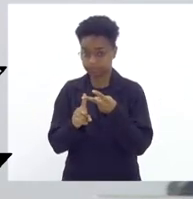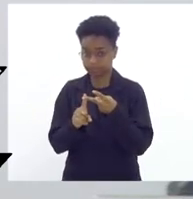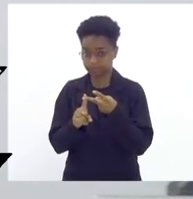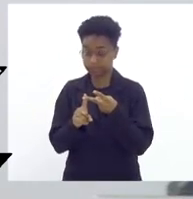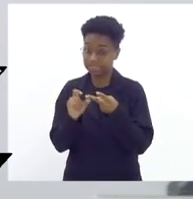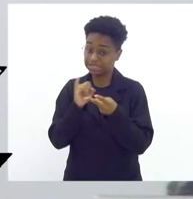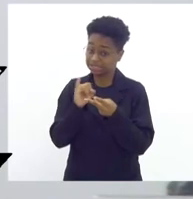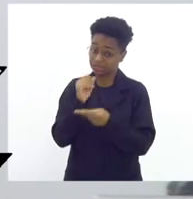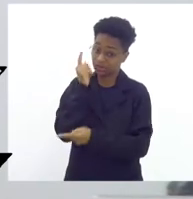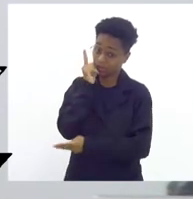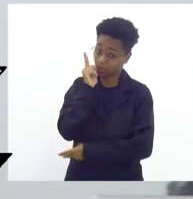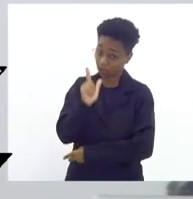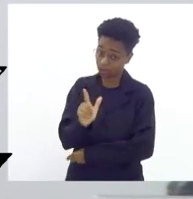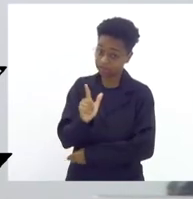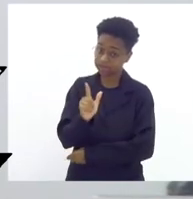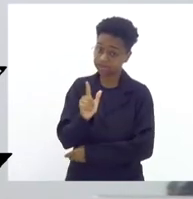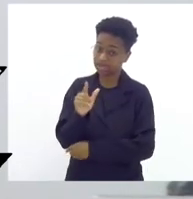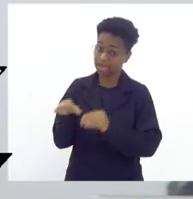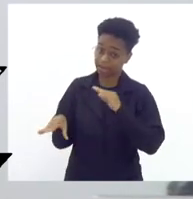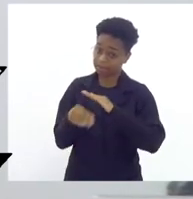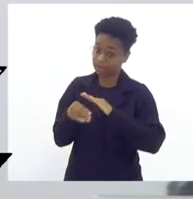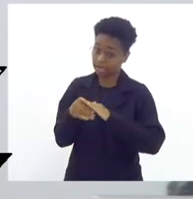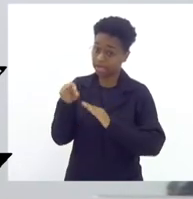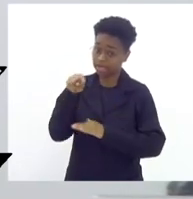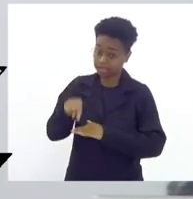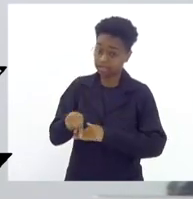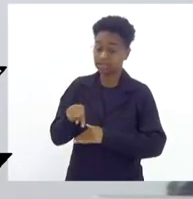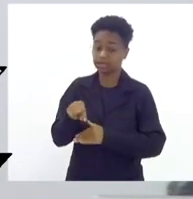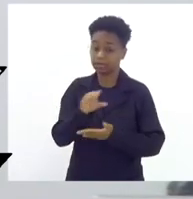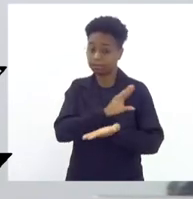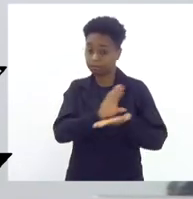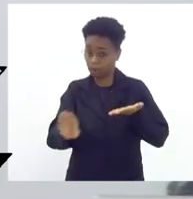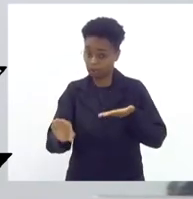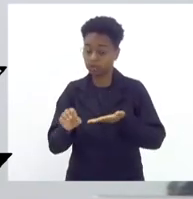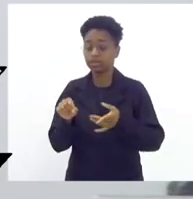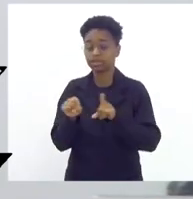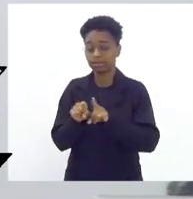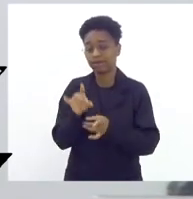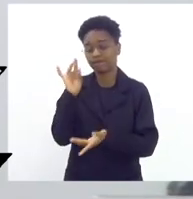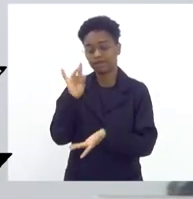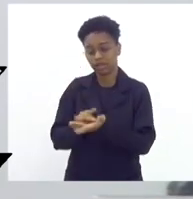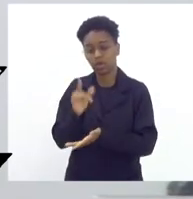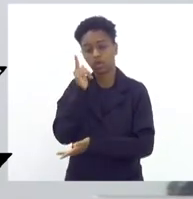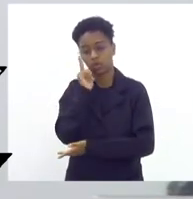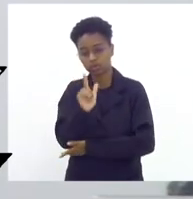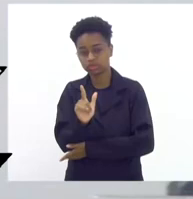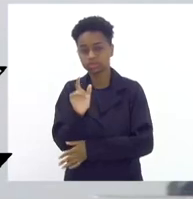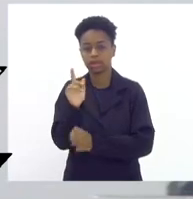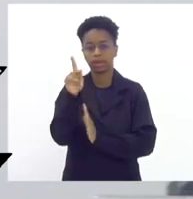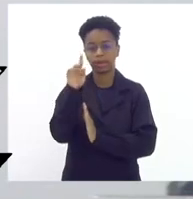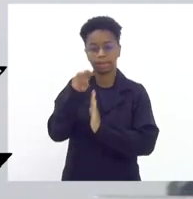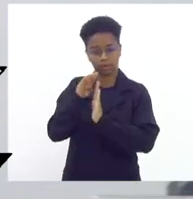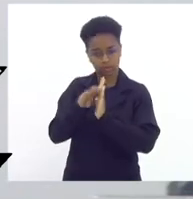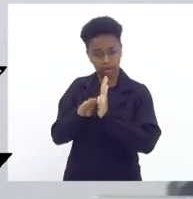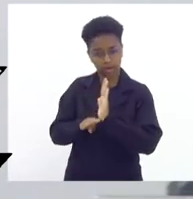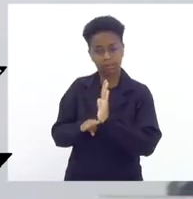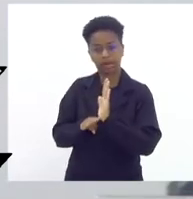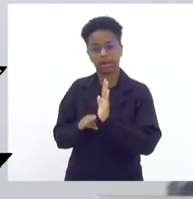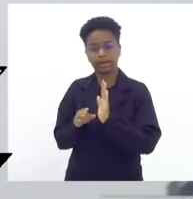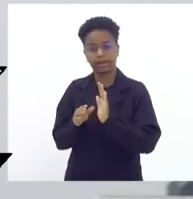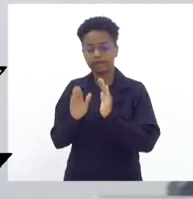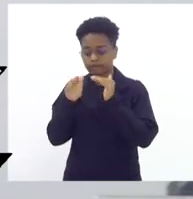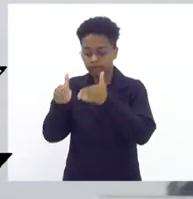conseguir aí essas emendas aqui para o nosso estado e garantir de fato o programas para trabalho de renda da população